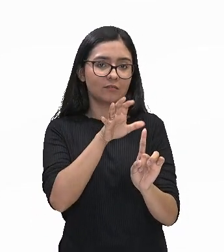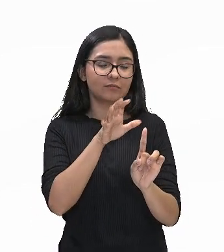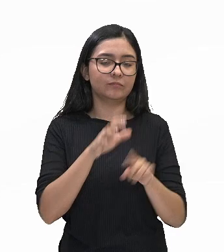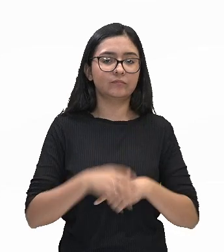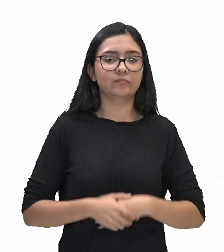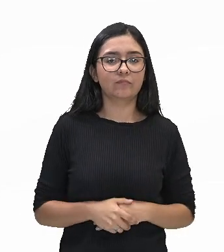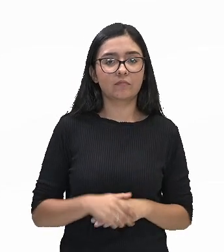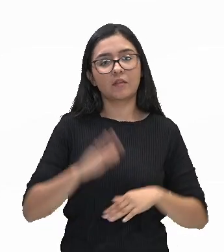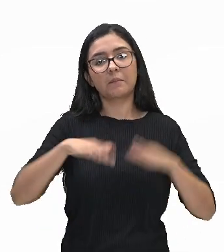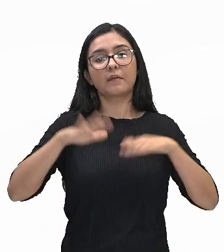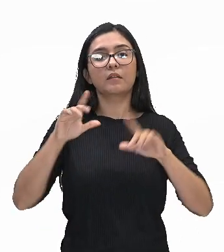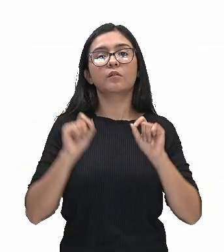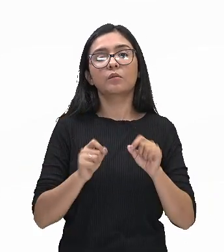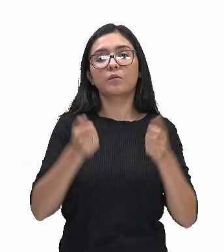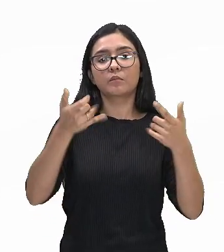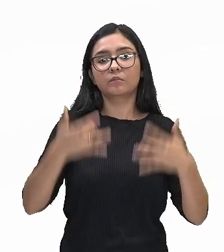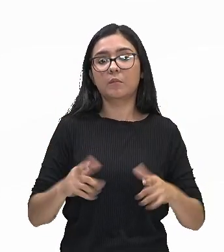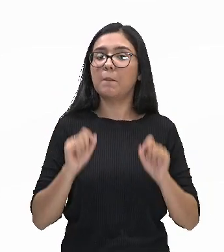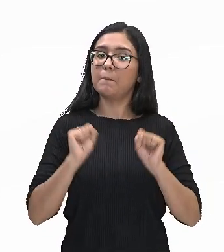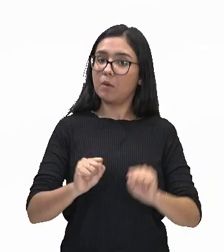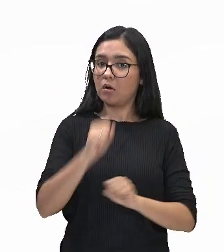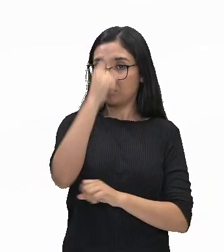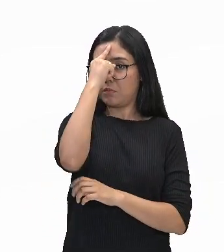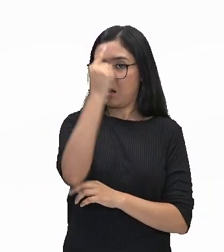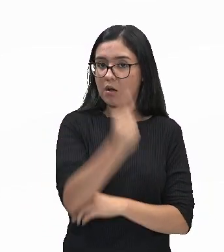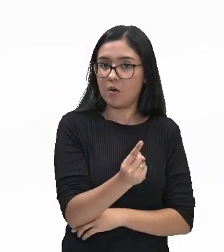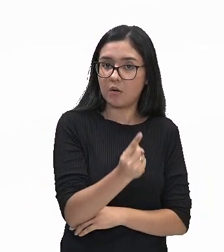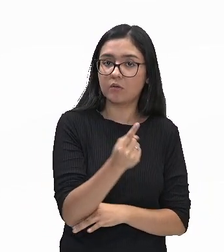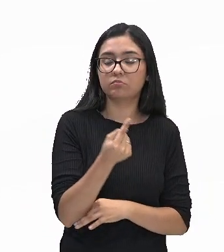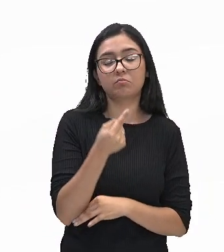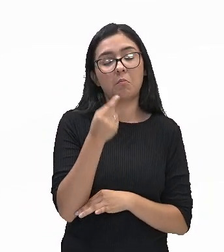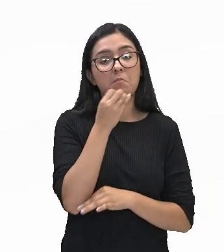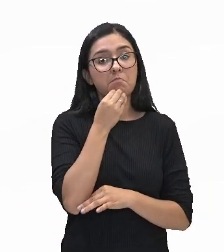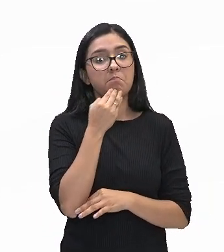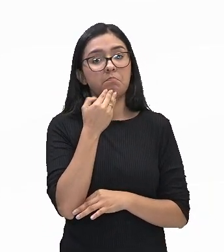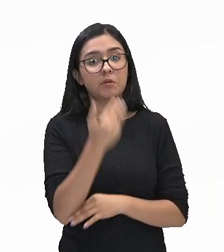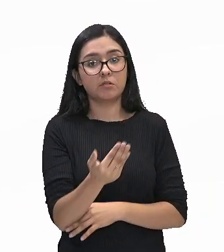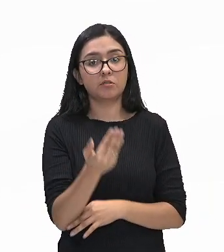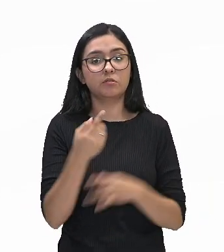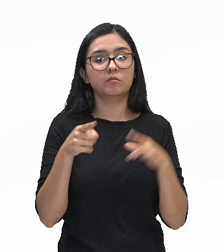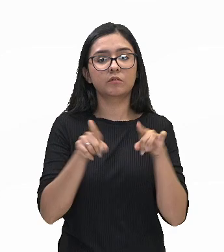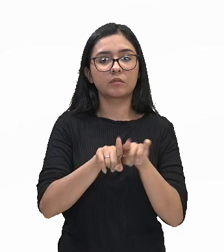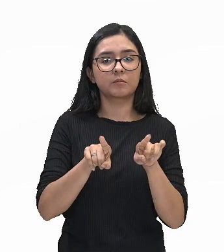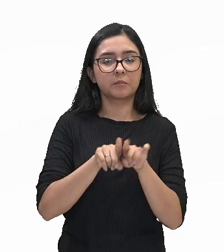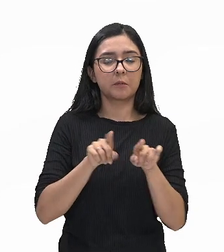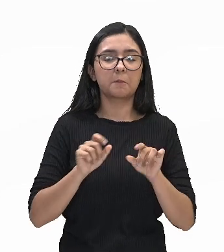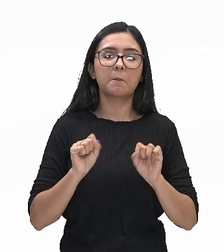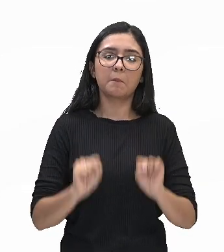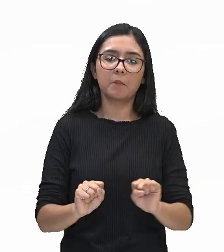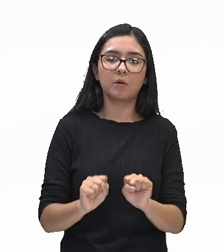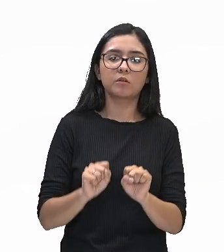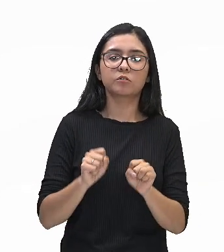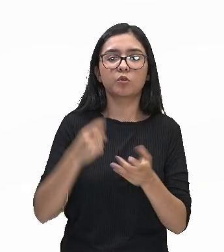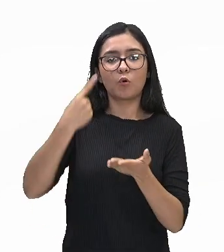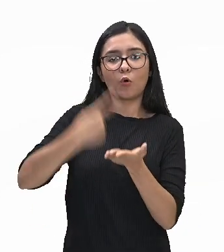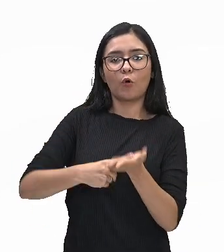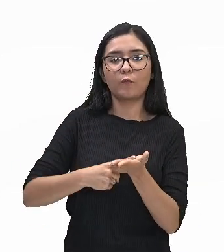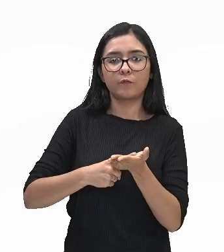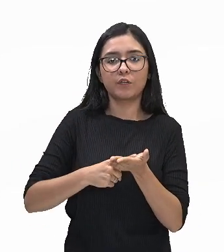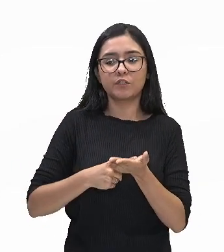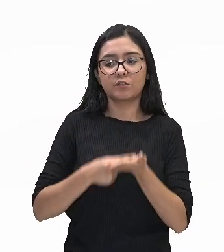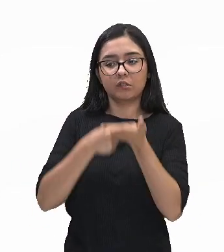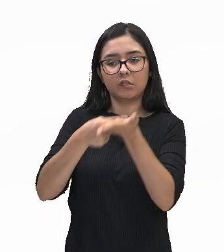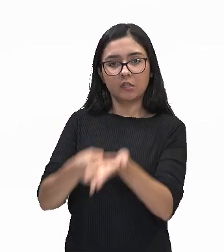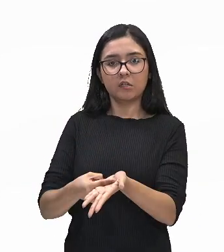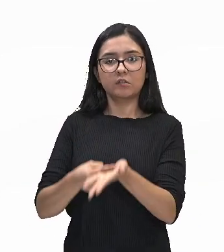se fala, posso dar uma ordem, posso fazer um pedido, né? Posso fazer um convite,